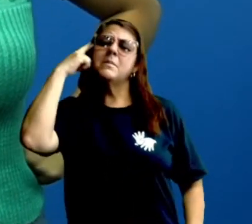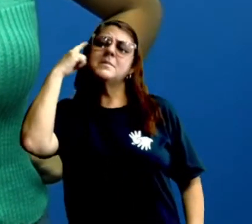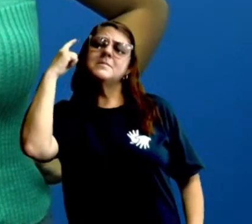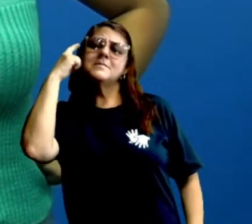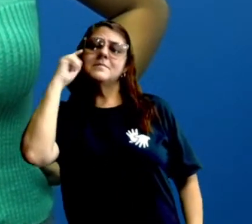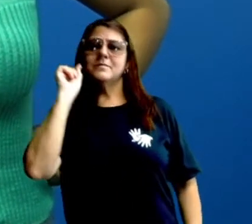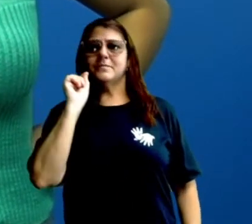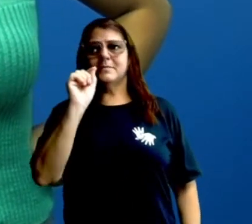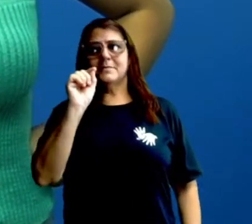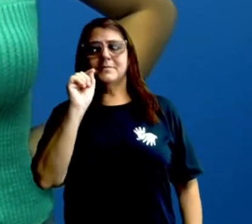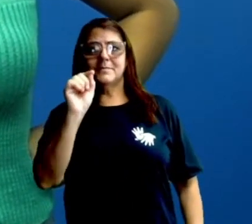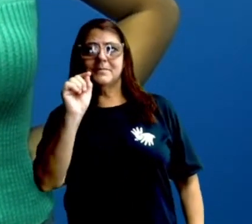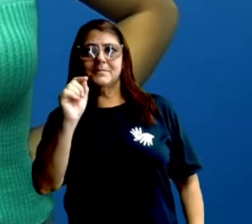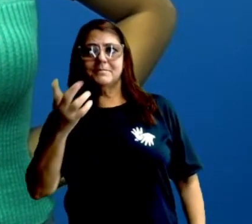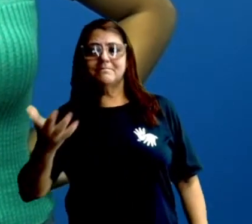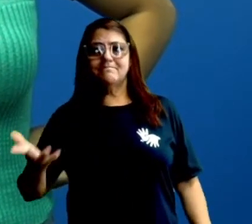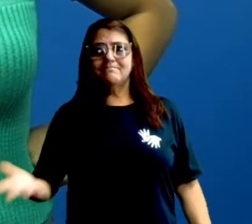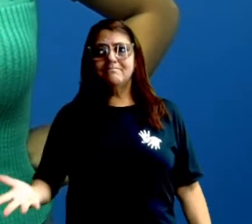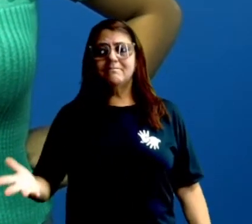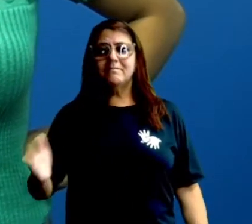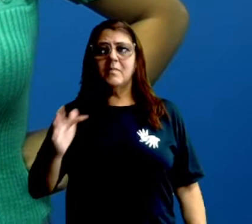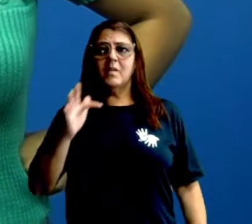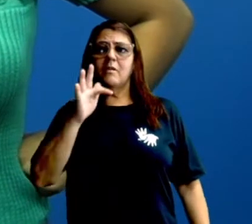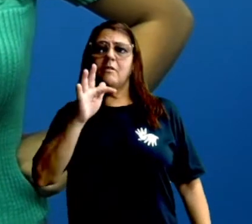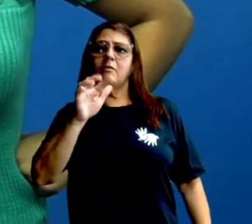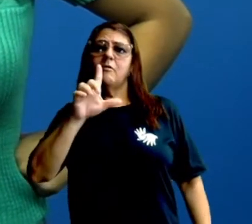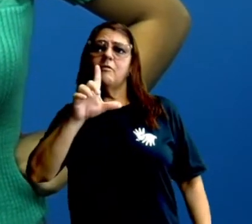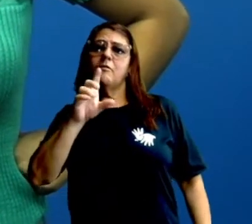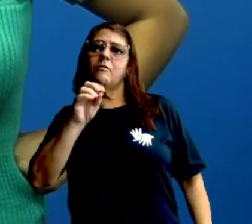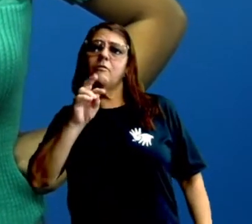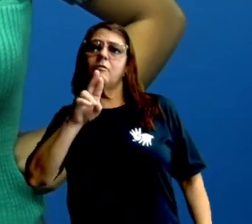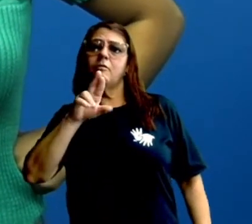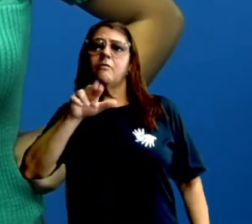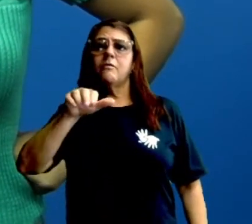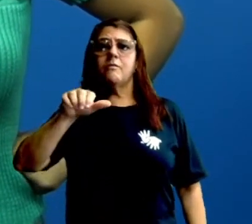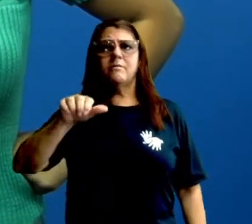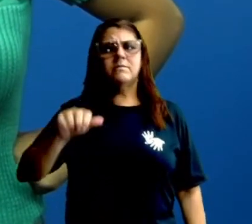sua cabeça vamos lá a flora